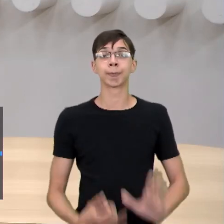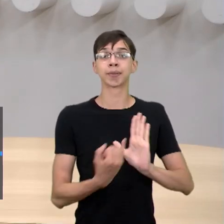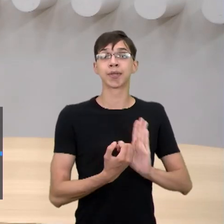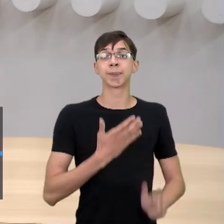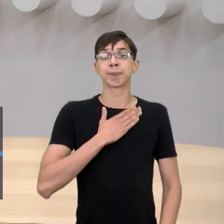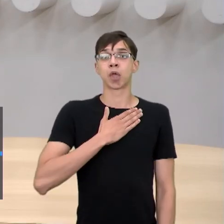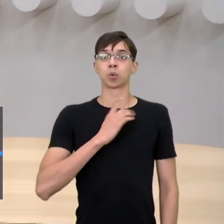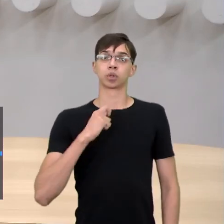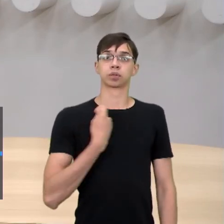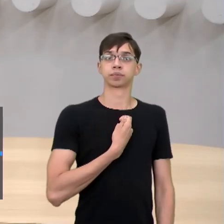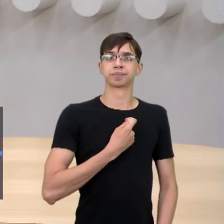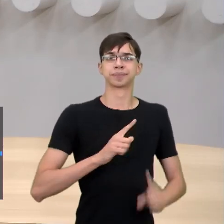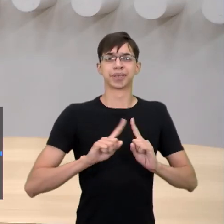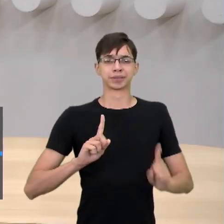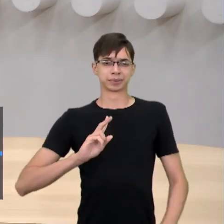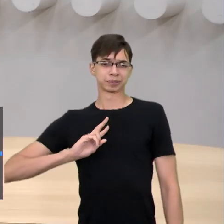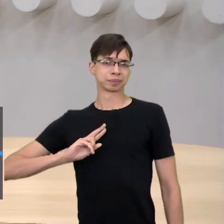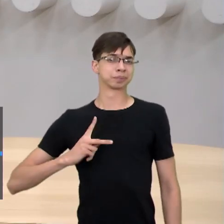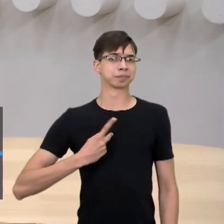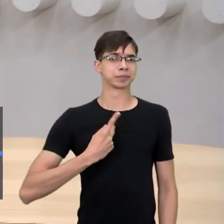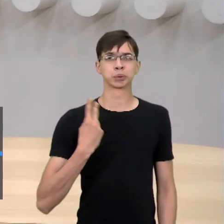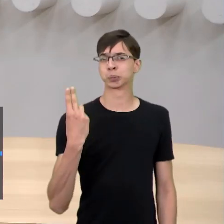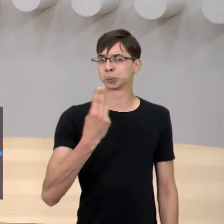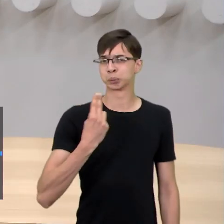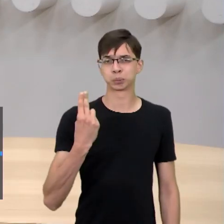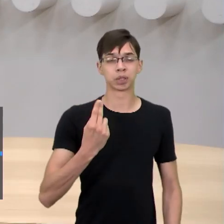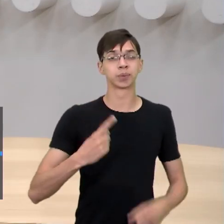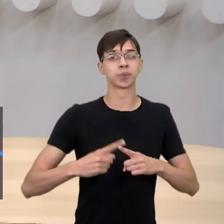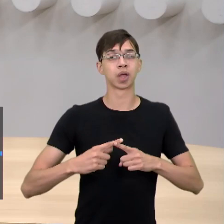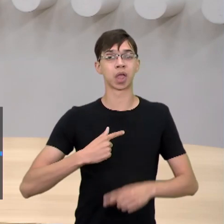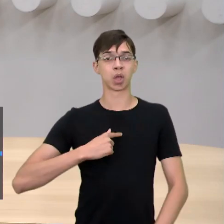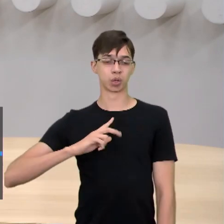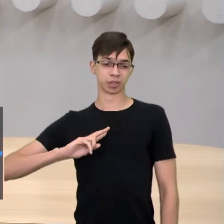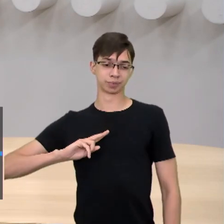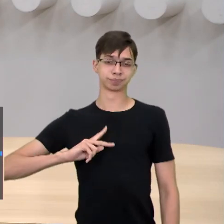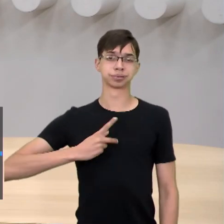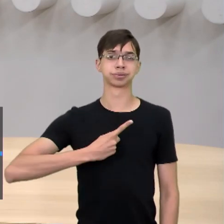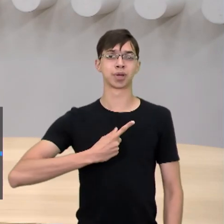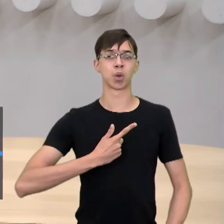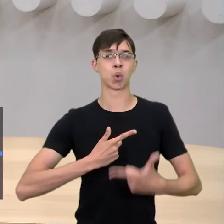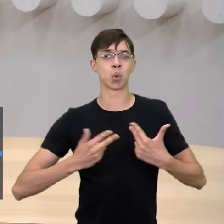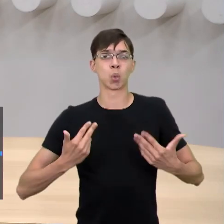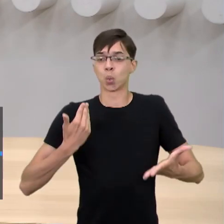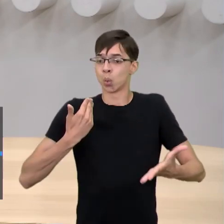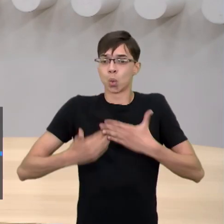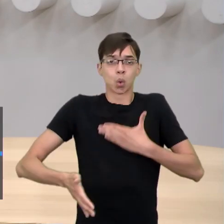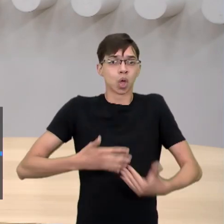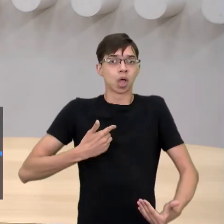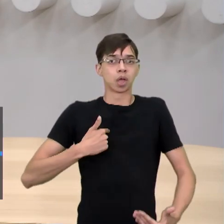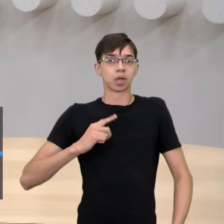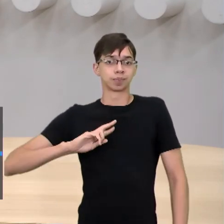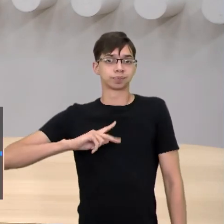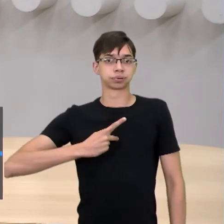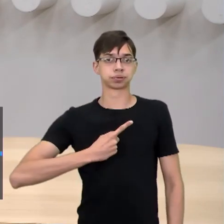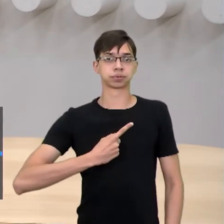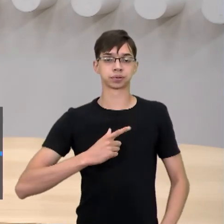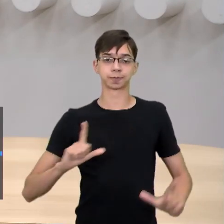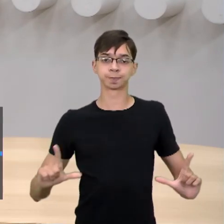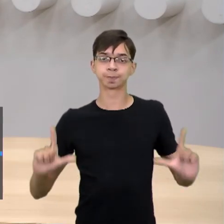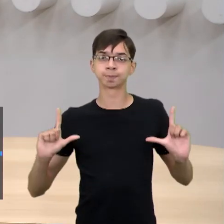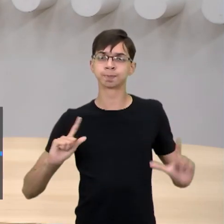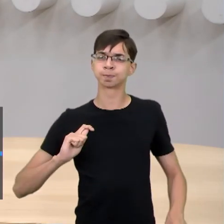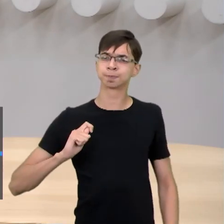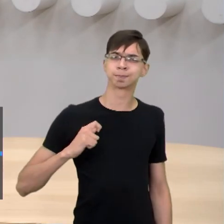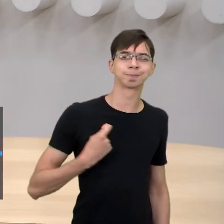algo imutável, porque se eu mudar qualquer coisa em mim, eu deixo de ser eu. Não sei se ficou